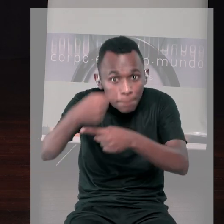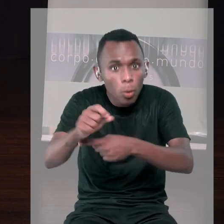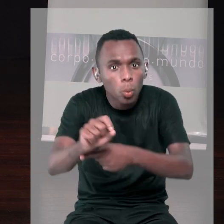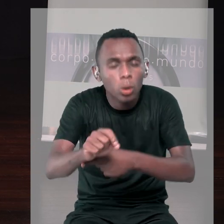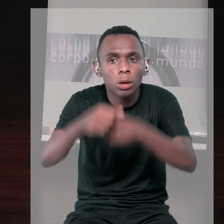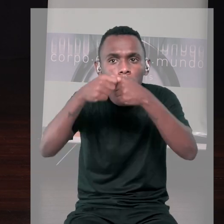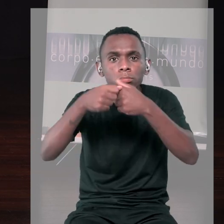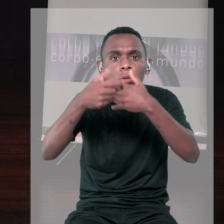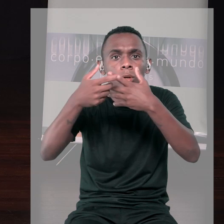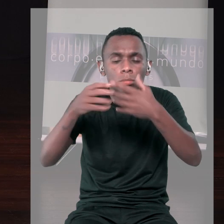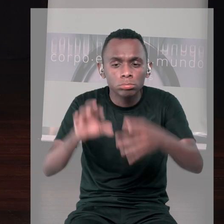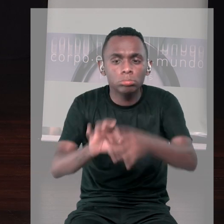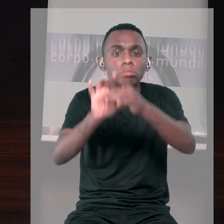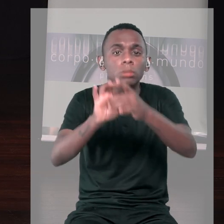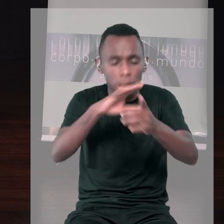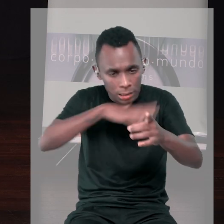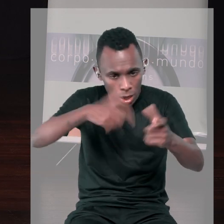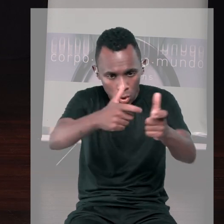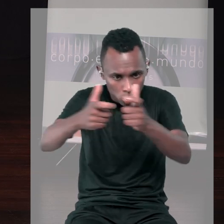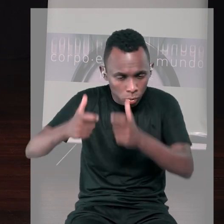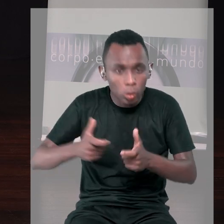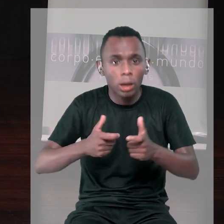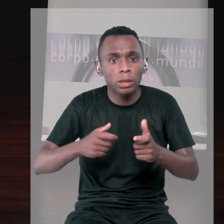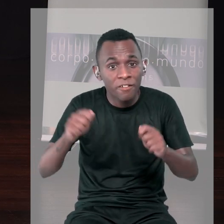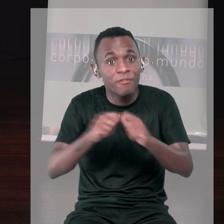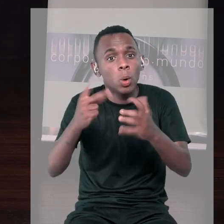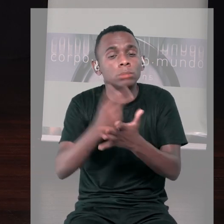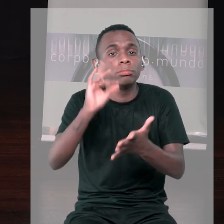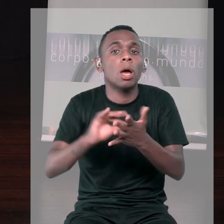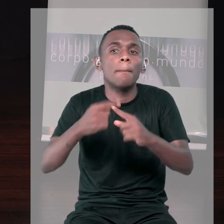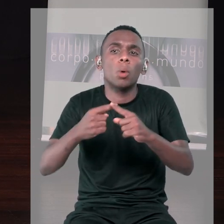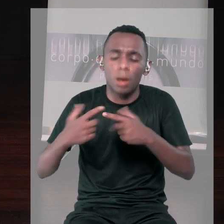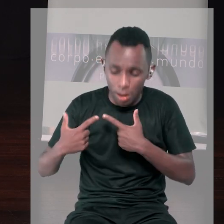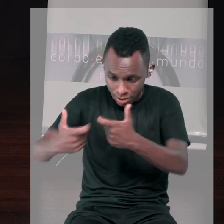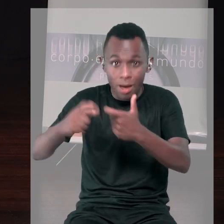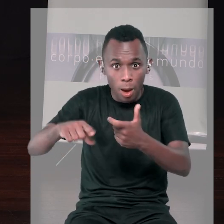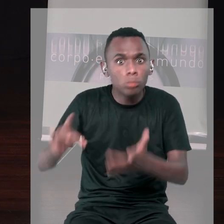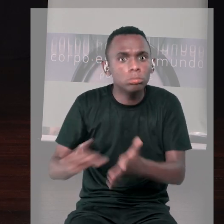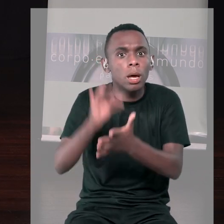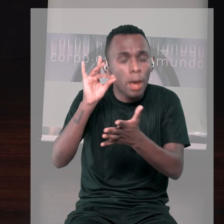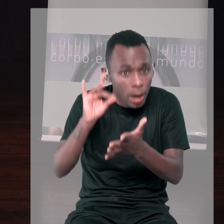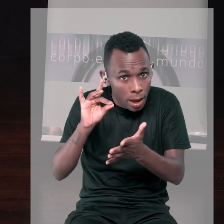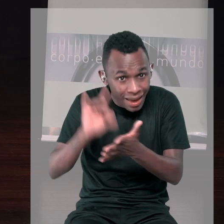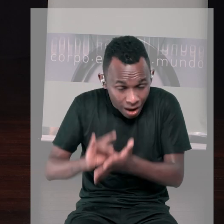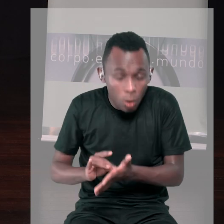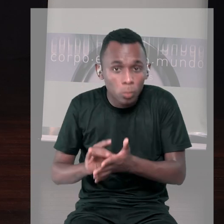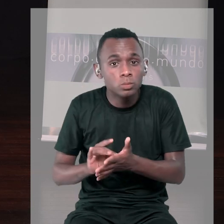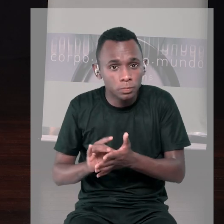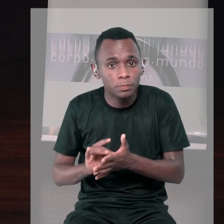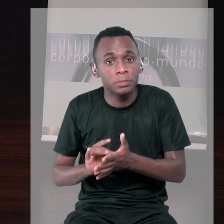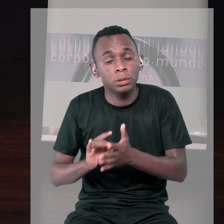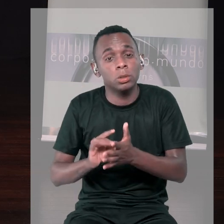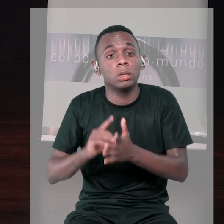enviá-lo livremente para as regiões superiores da ação. É porque a guerra é uma ação, portanto, parte dela